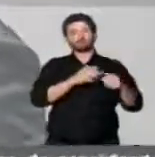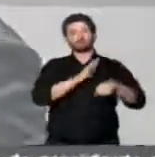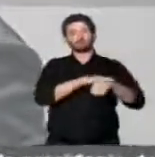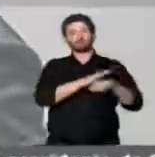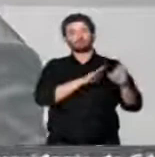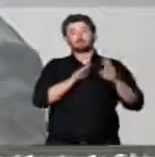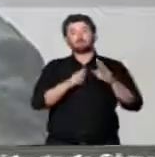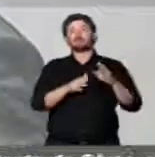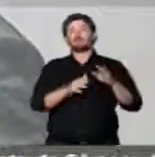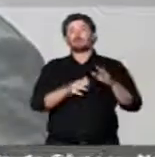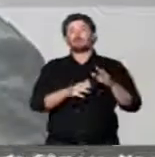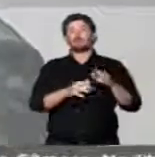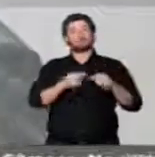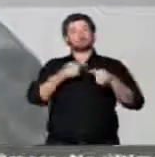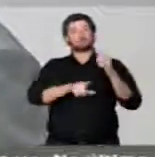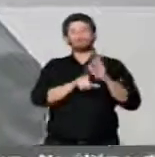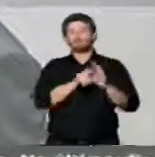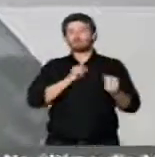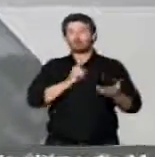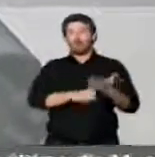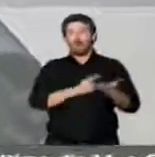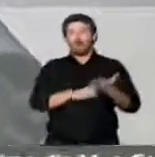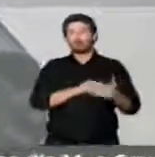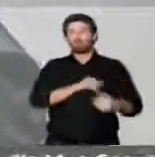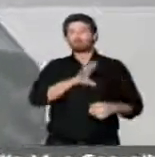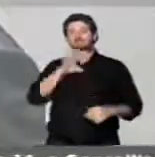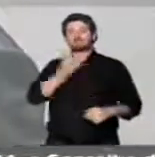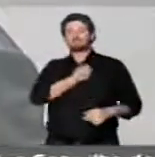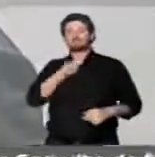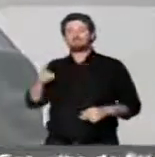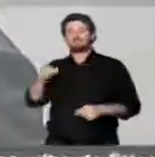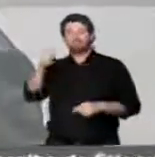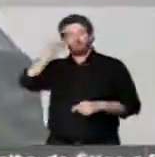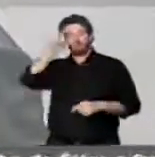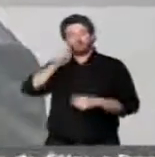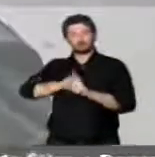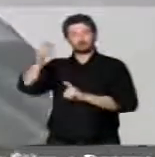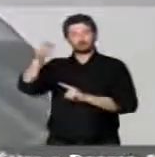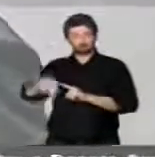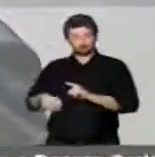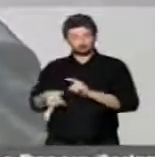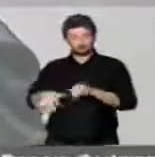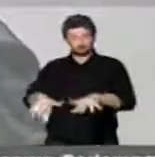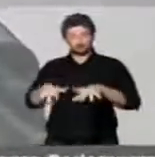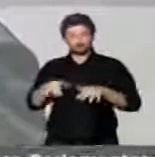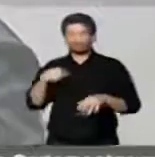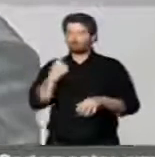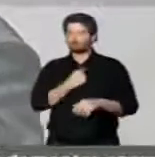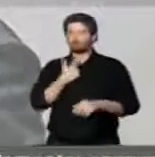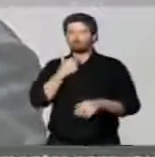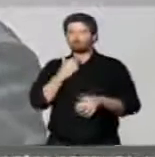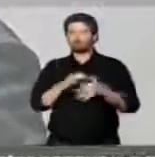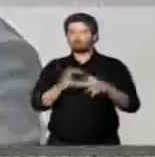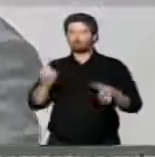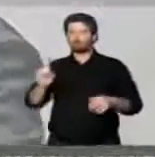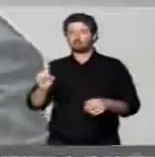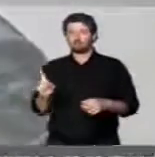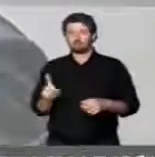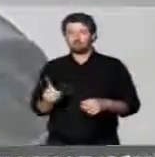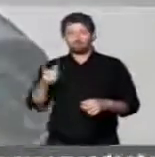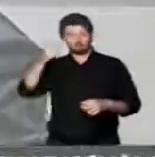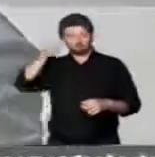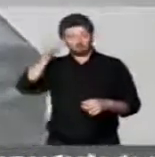interino faz um acordão para salvar a Cunha da cassação no plenário, é o que nós não podemos permitir.